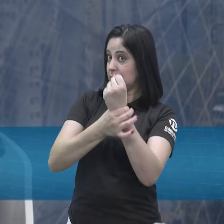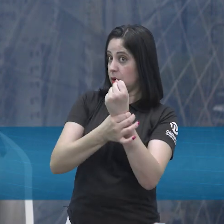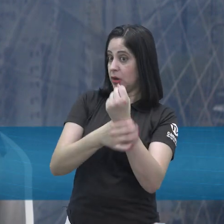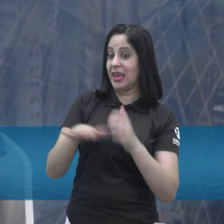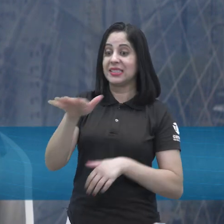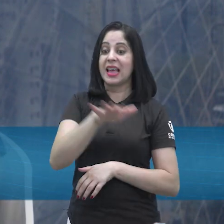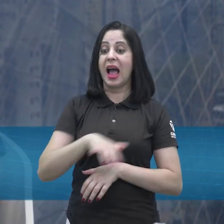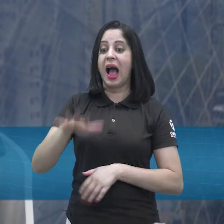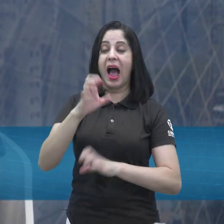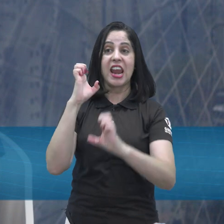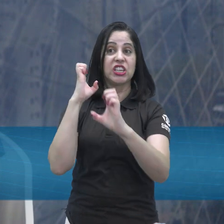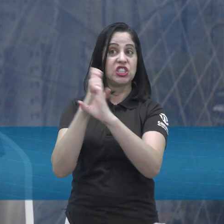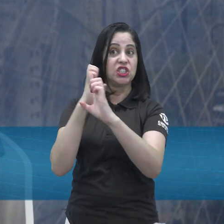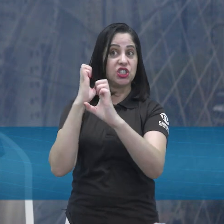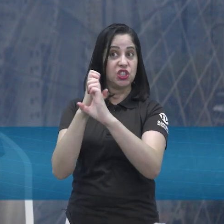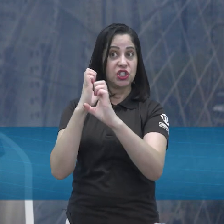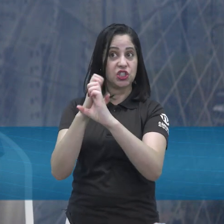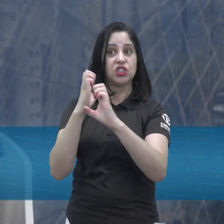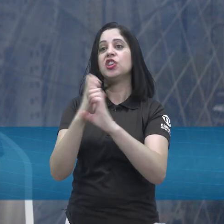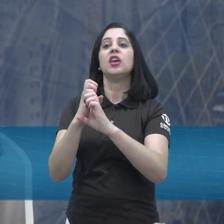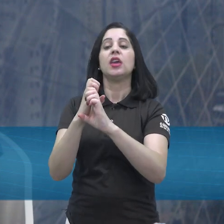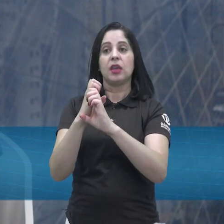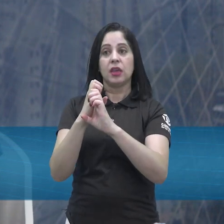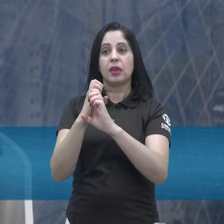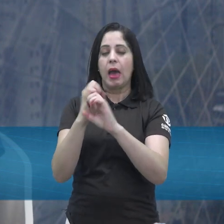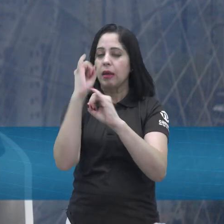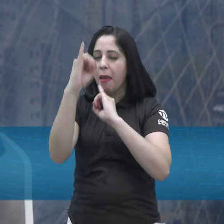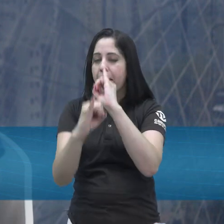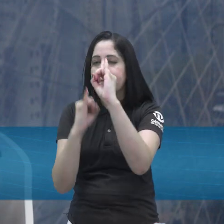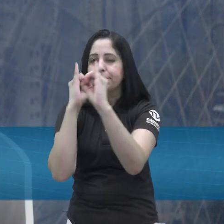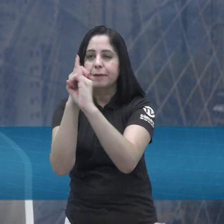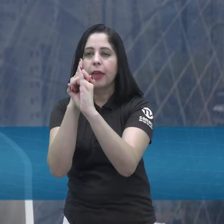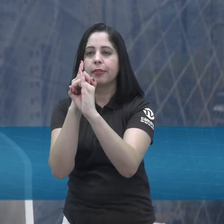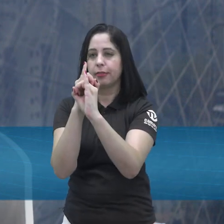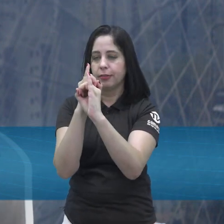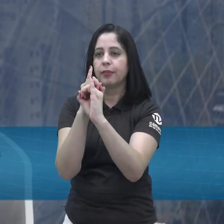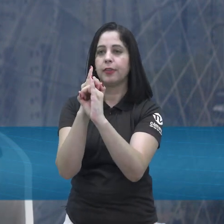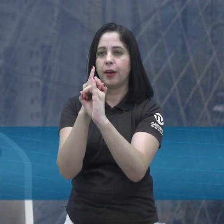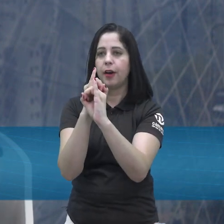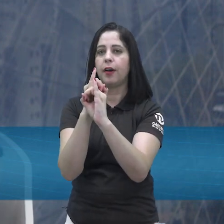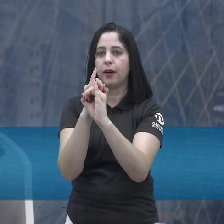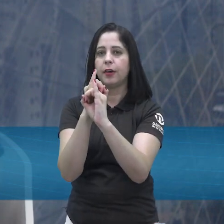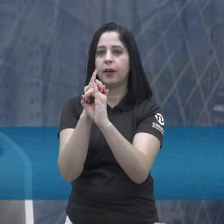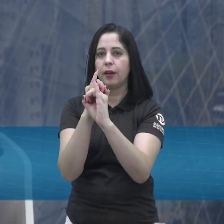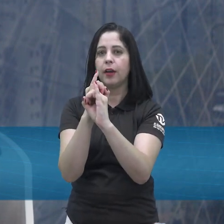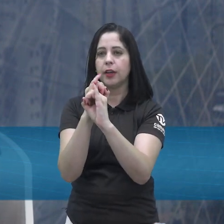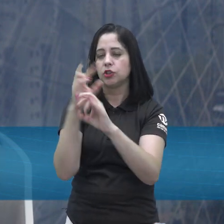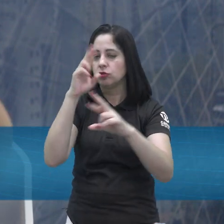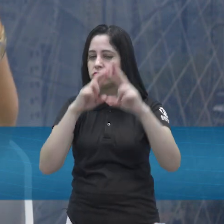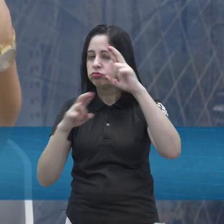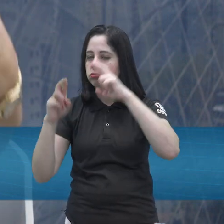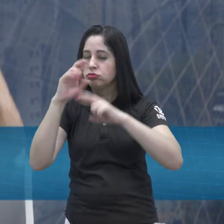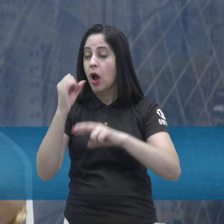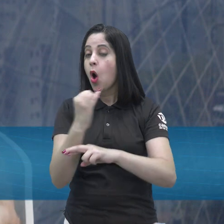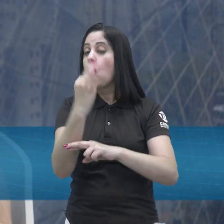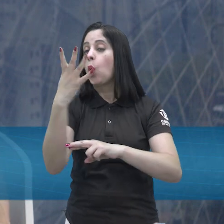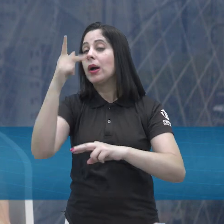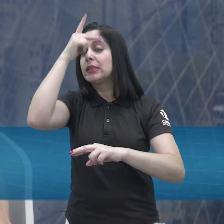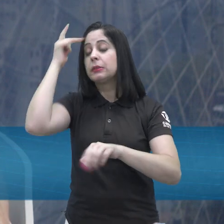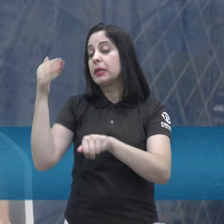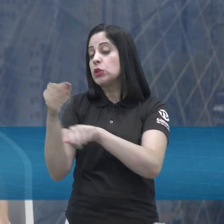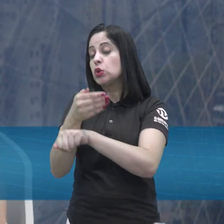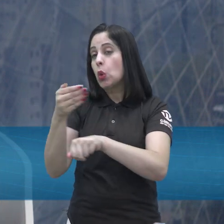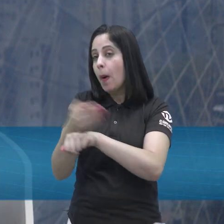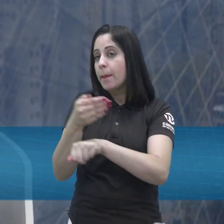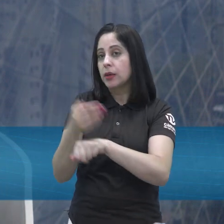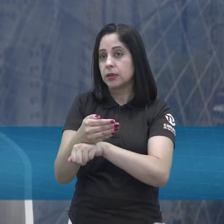dentro da área de engenharia de tráfego, cada vez mais a gente tem se especializado, né, em fazer a segurança, bem como o controle